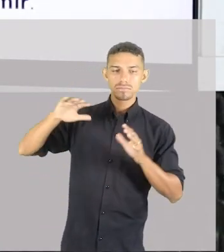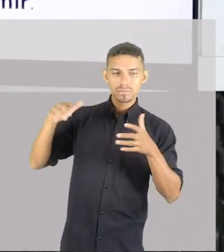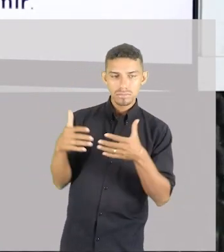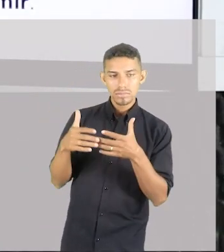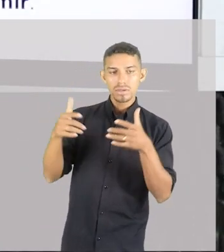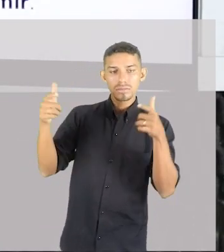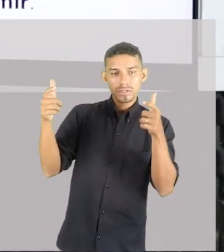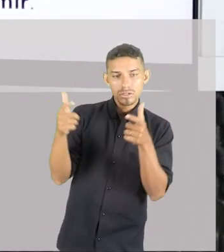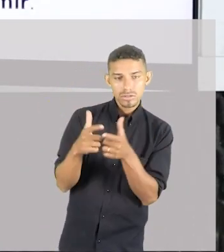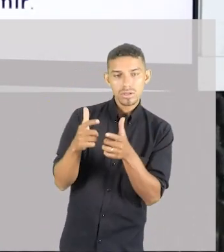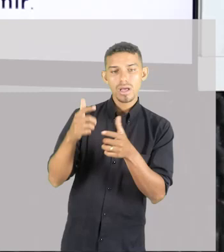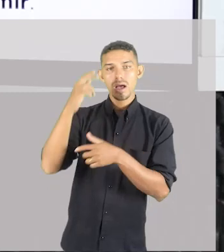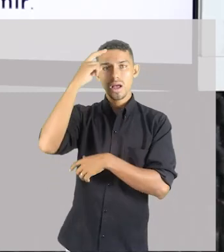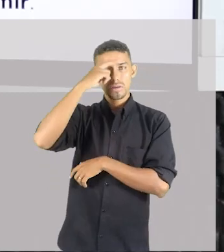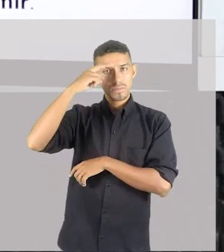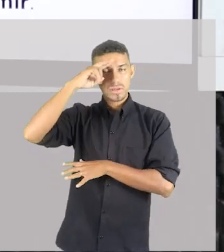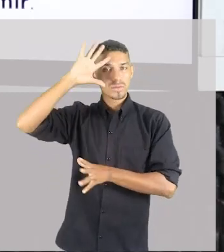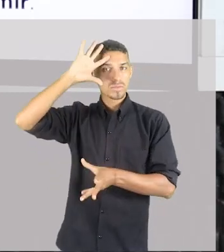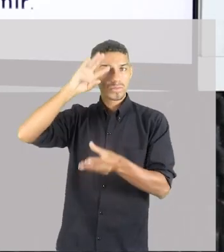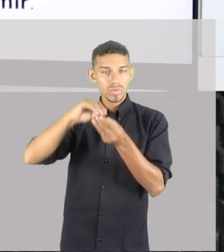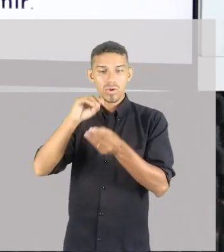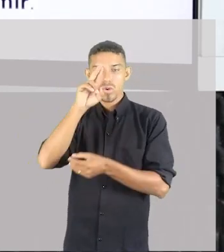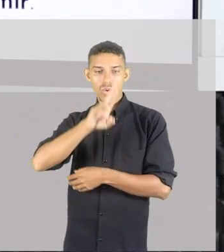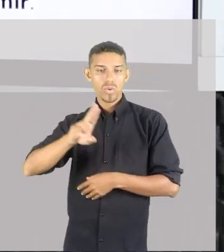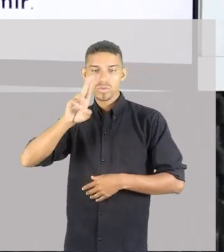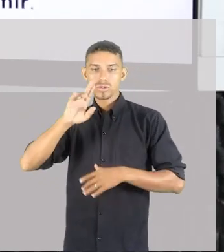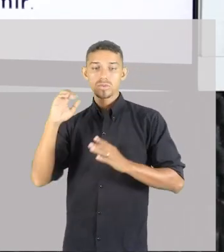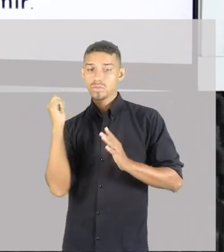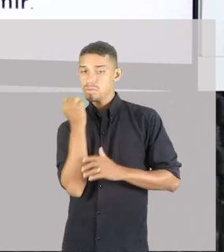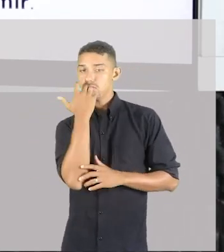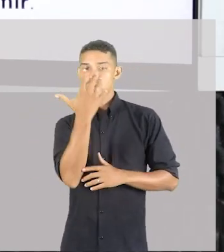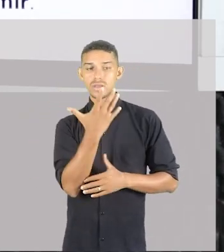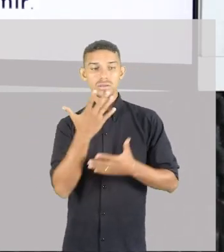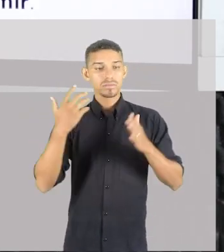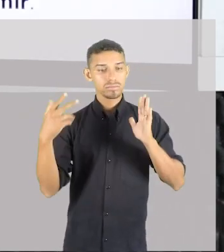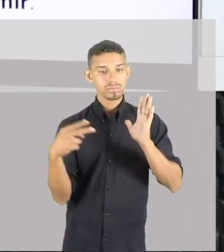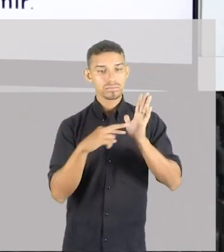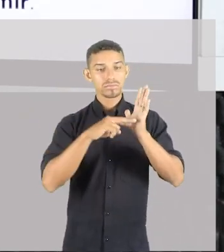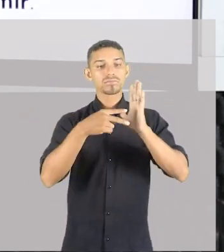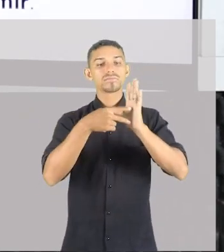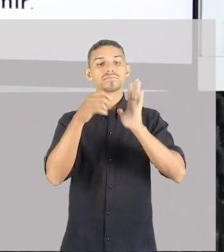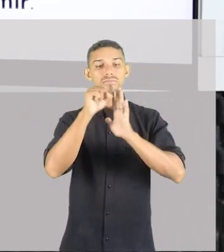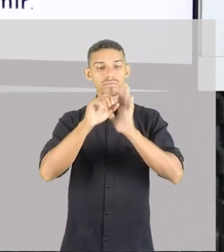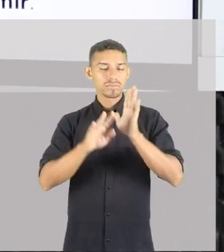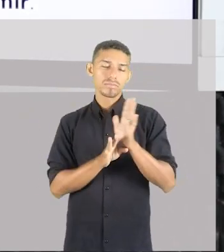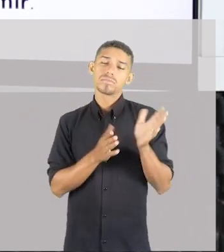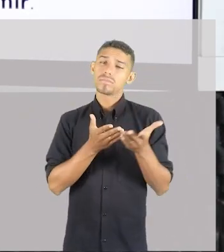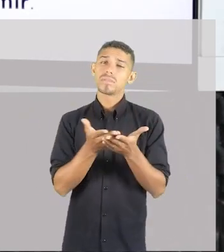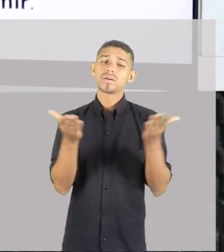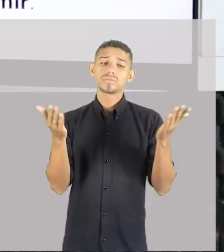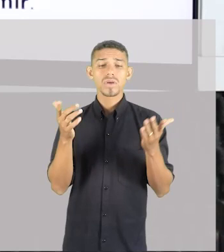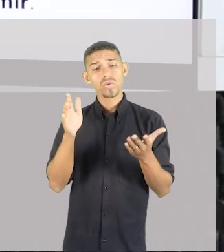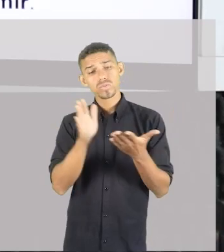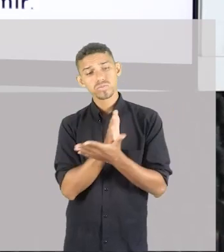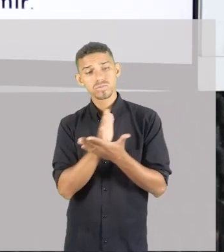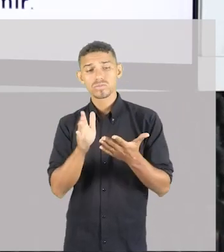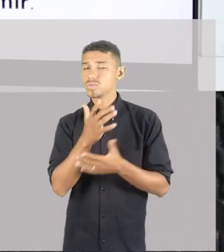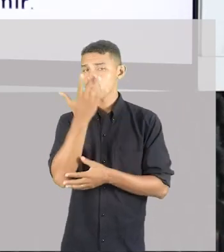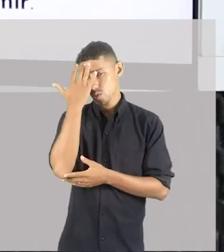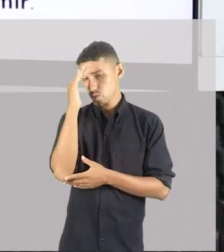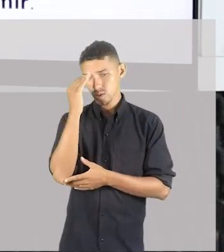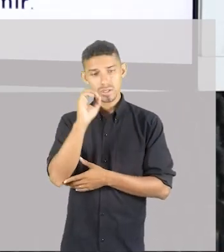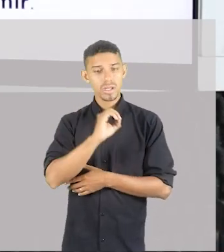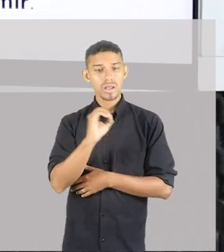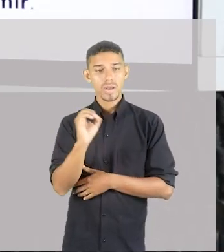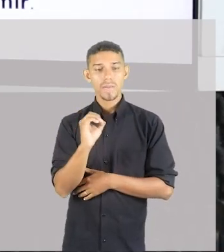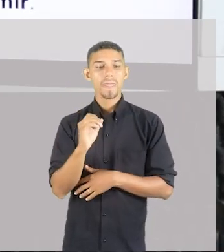as minorias a memória e uso de bens simbólicos. Ou seja, traduzindo em língua de gente, eu sei que alguns de vocês não